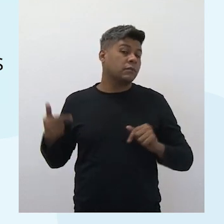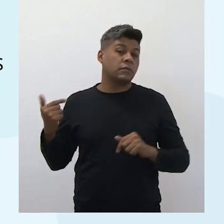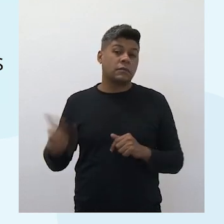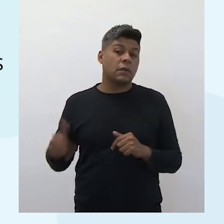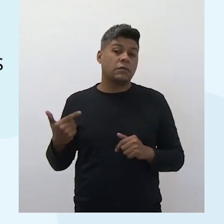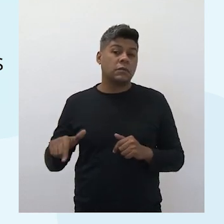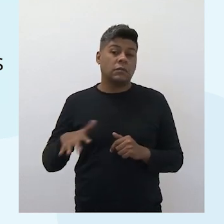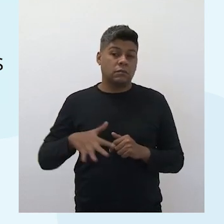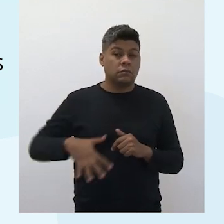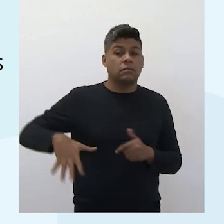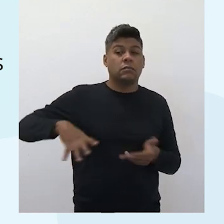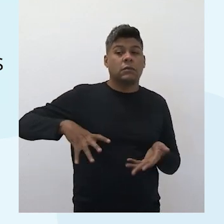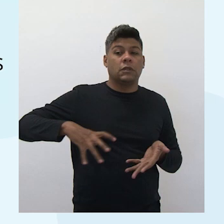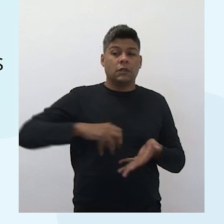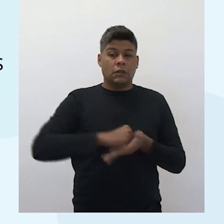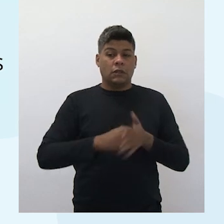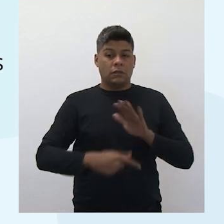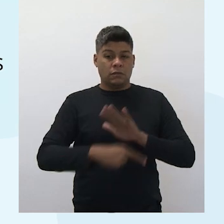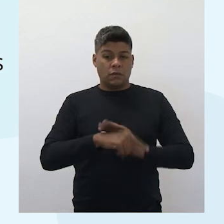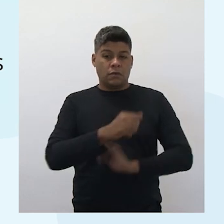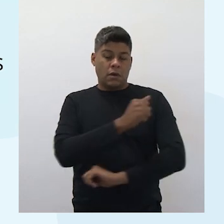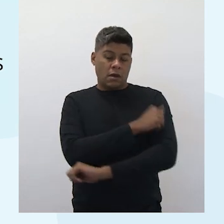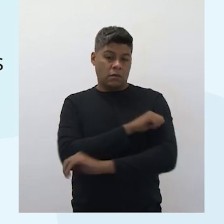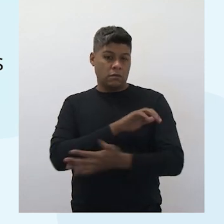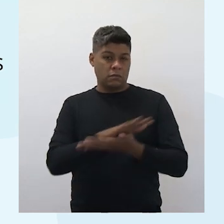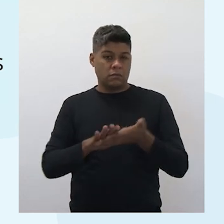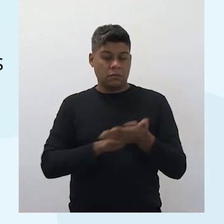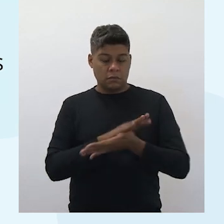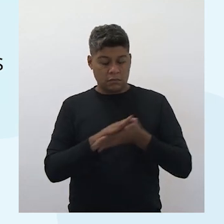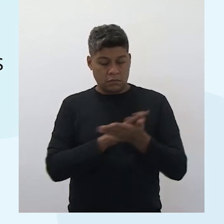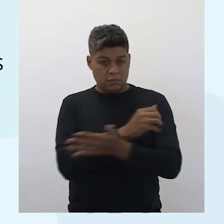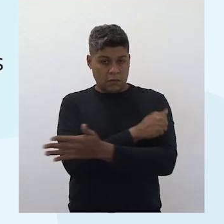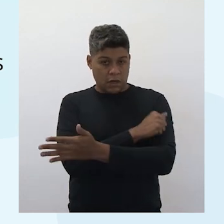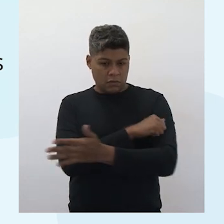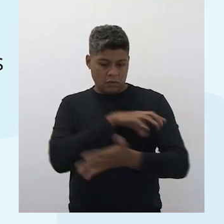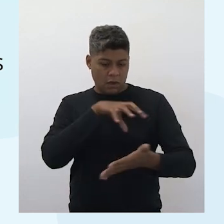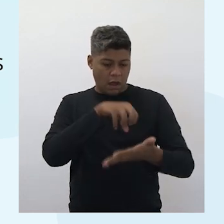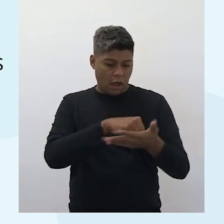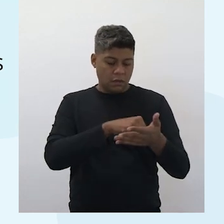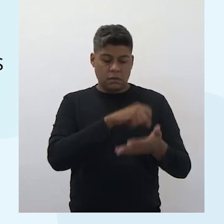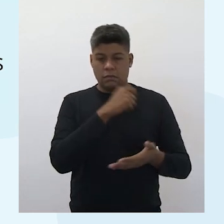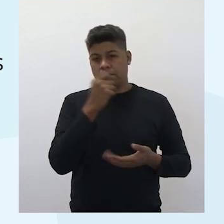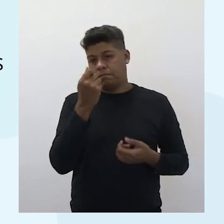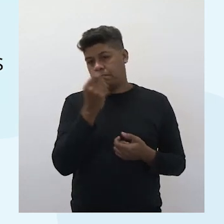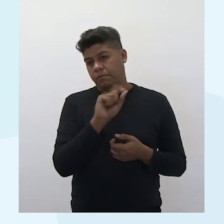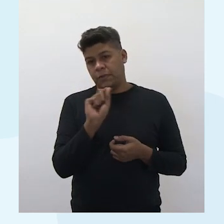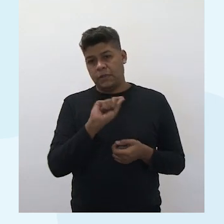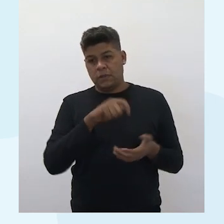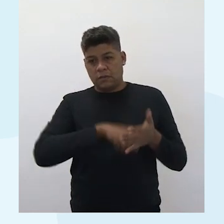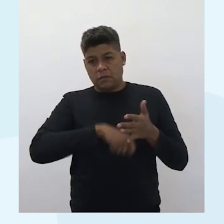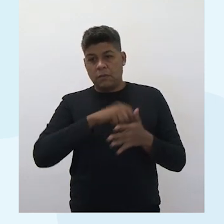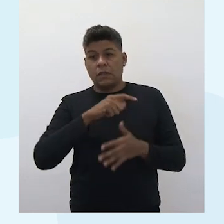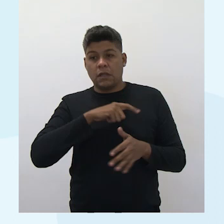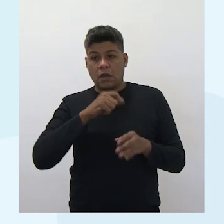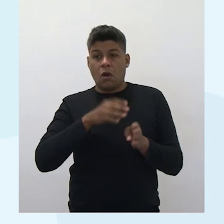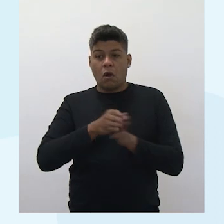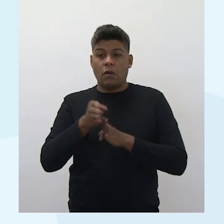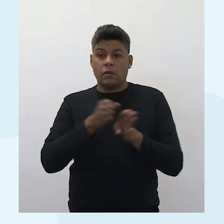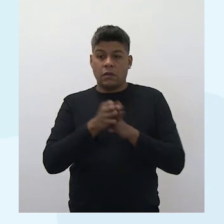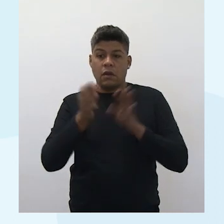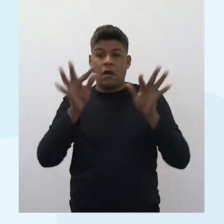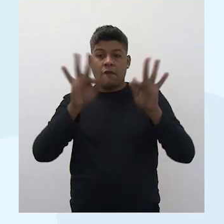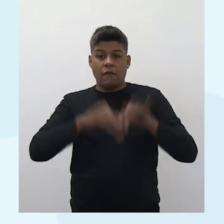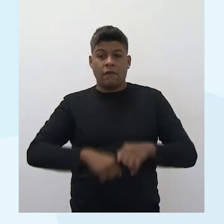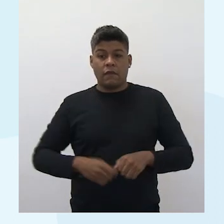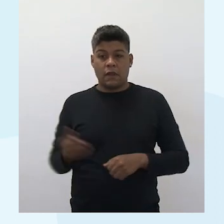o campo para assinatura dos alunos, ou seja, dos estudantes. Tá? Aí nós temos umas orientações finais, a questão do QR Code,